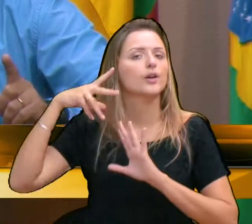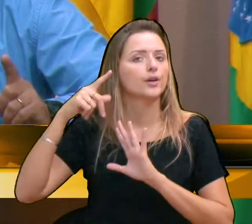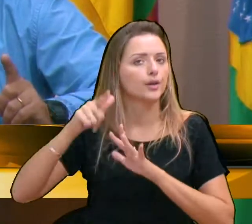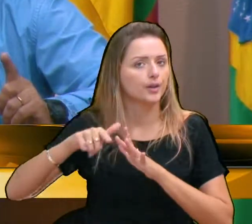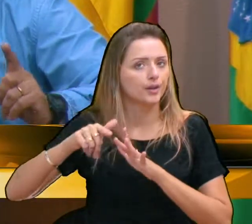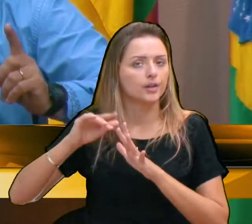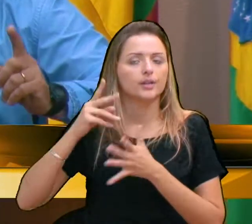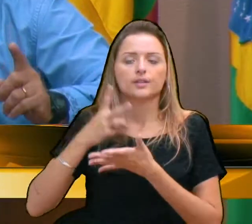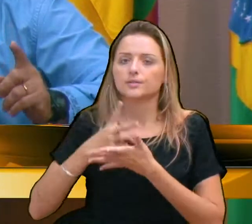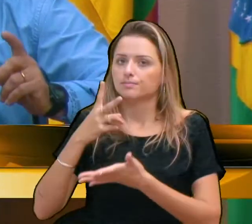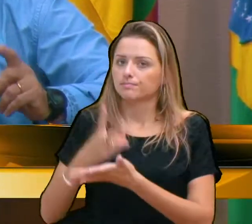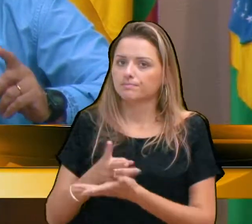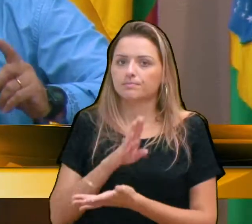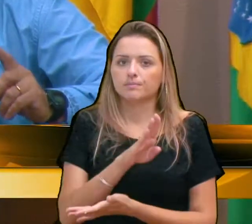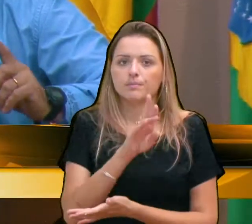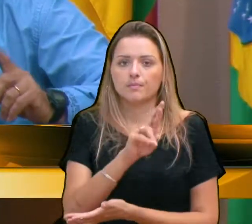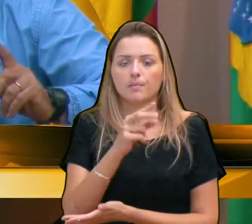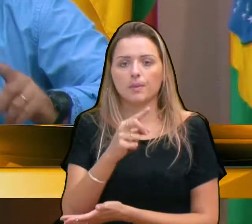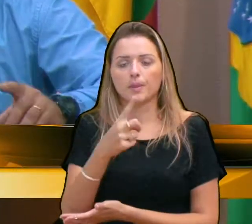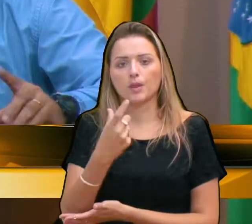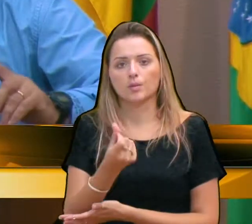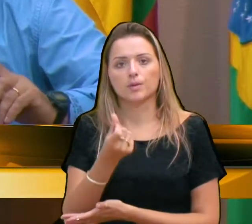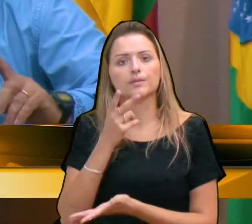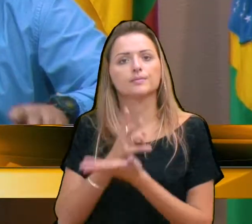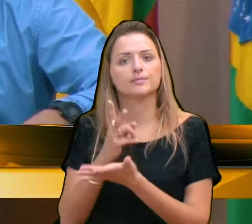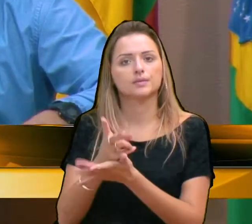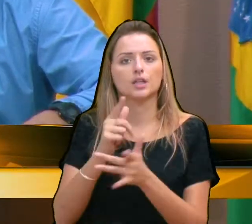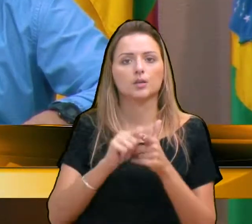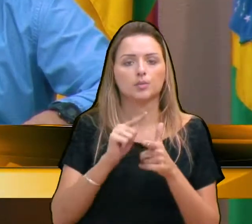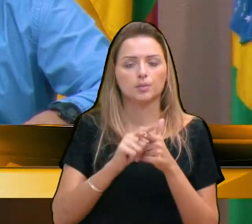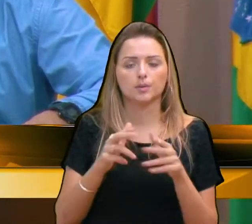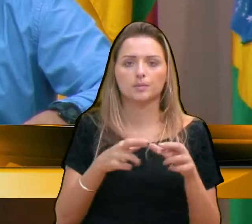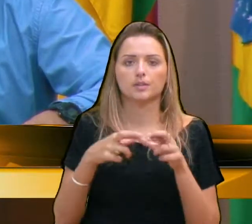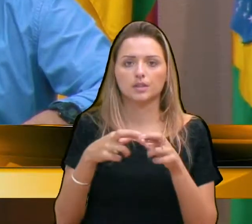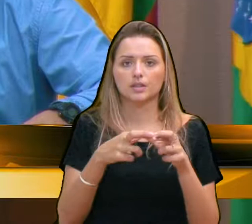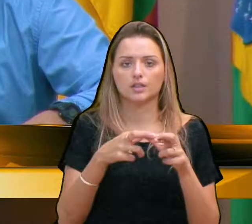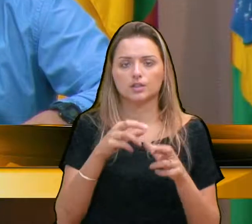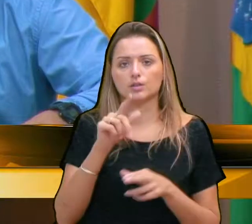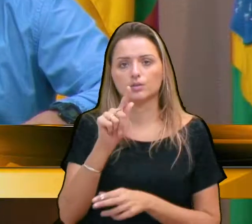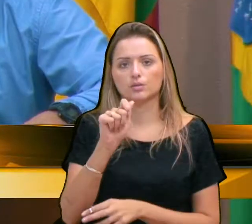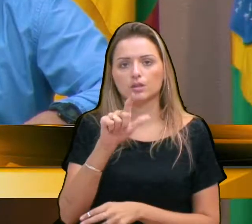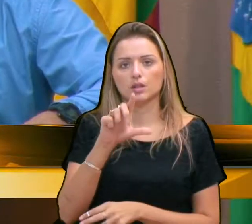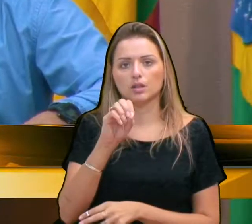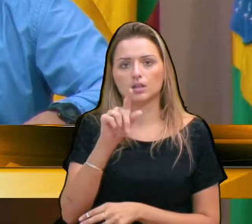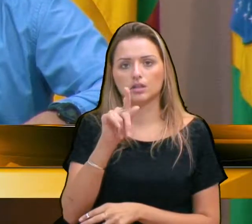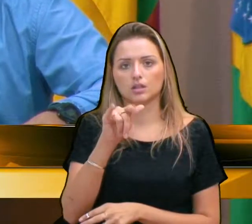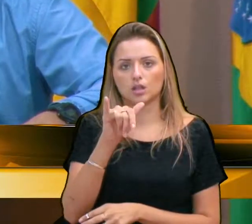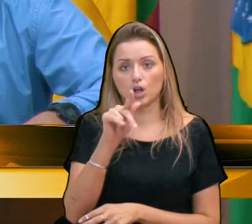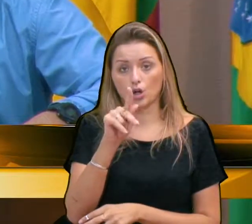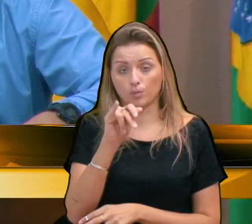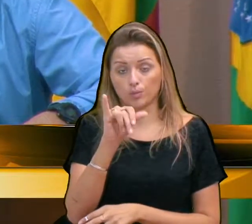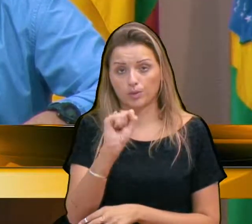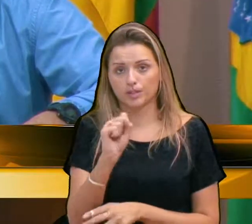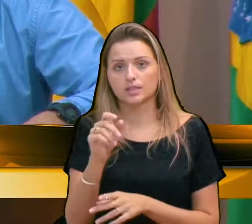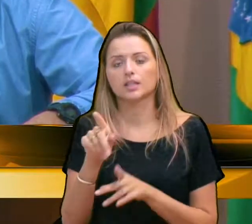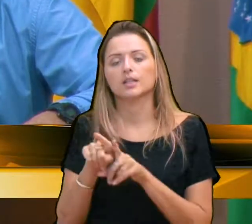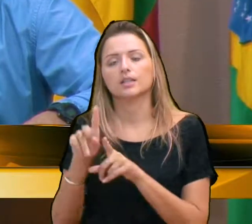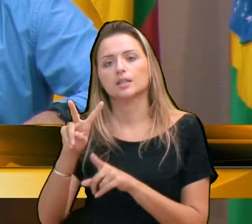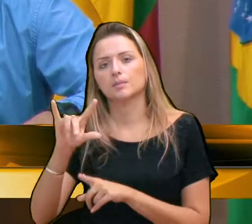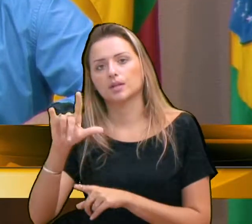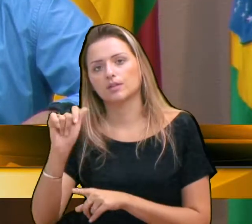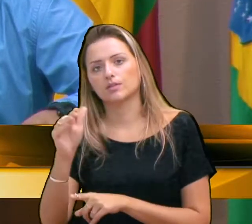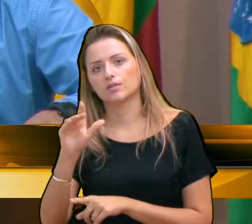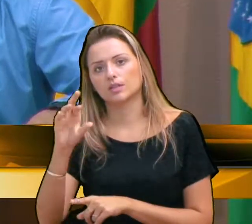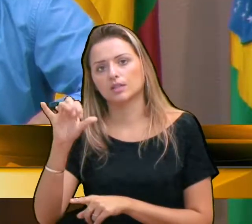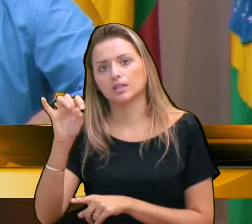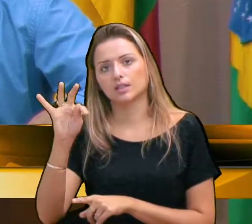vezes que a BR-116 dá problema entre Galópolis e Vila Cristina, há poucos dias atrás também, aonde